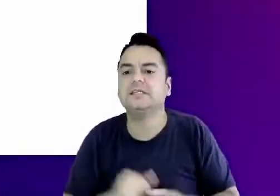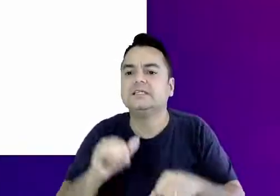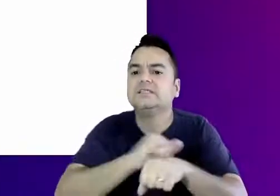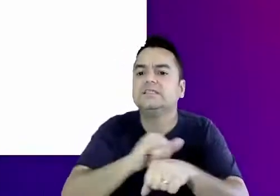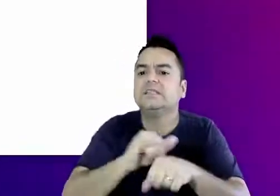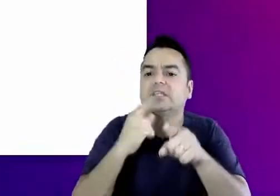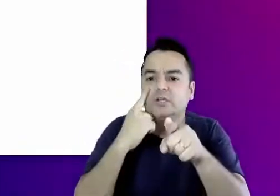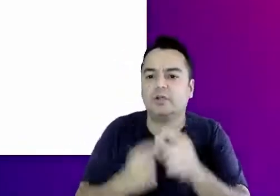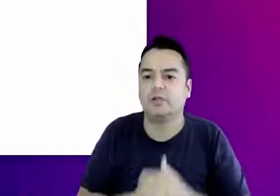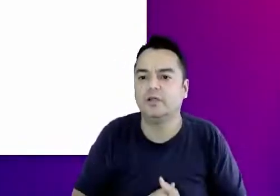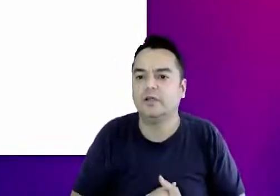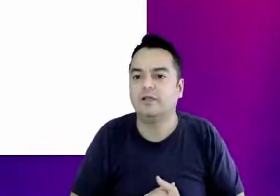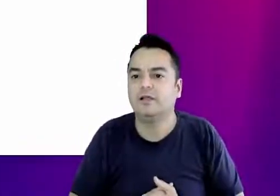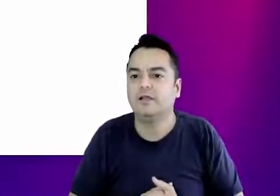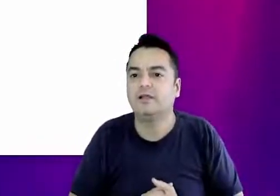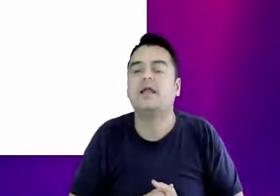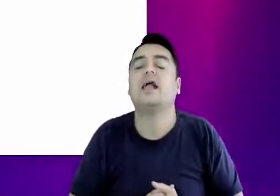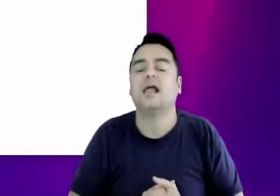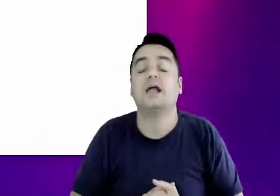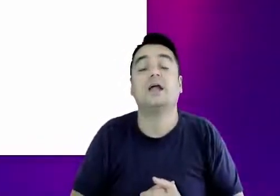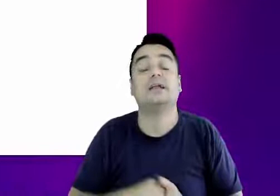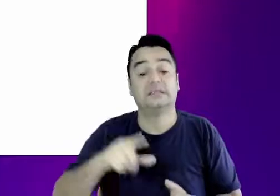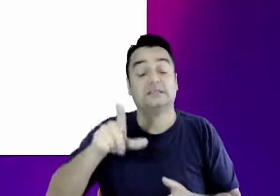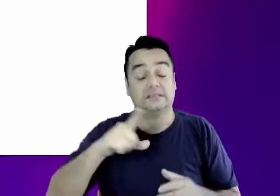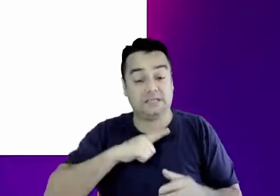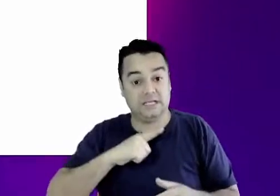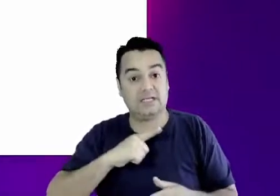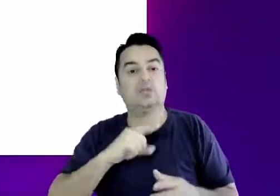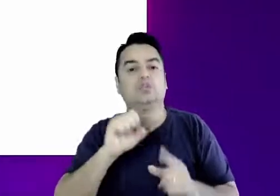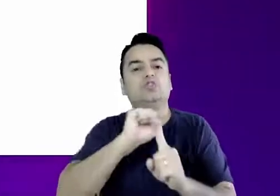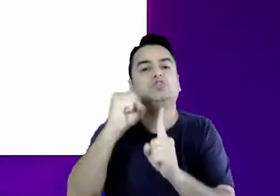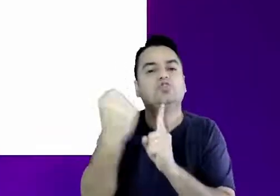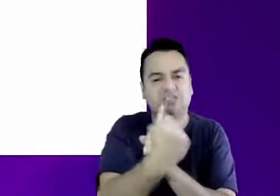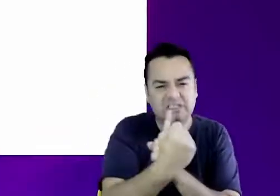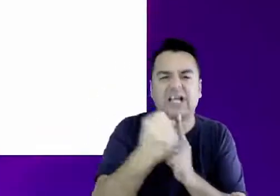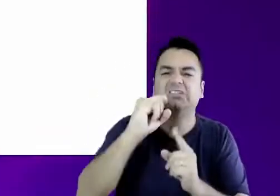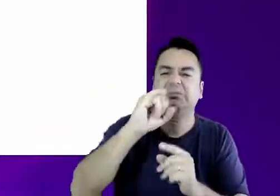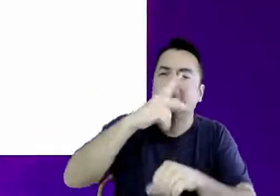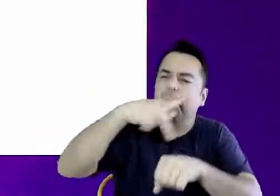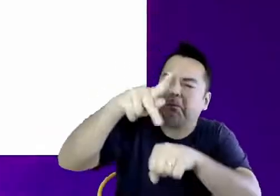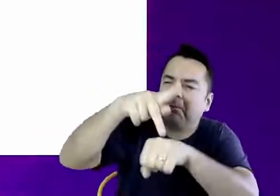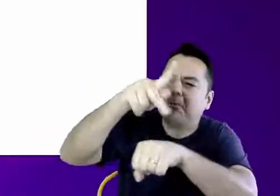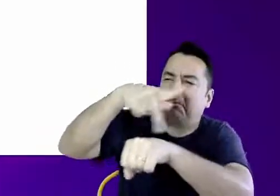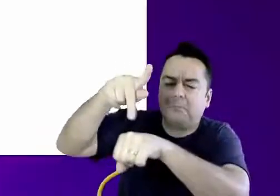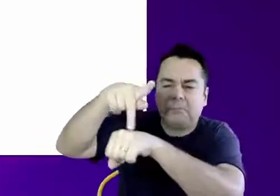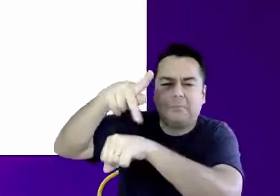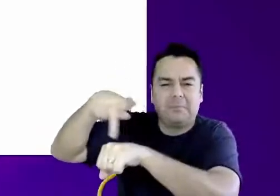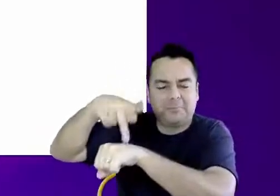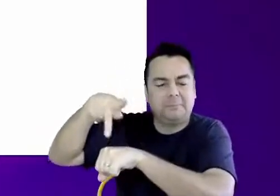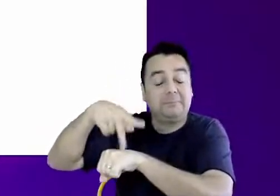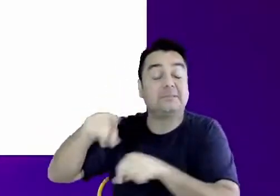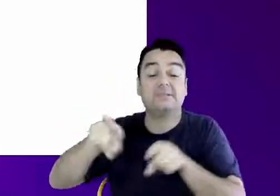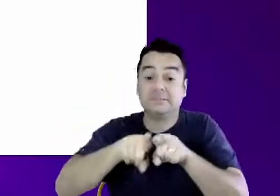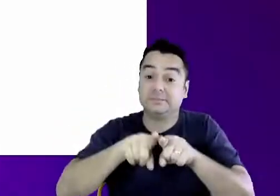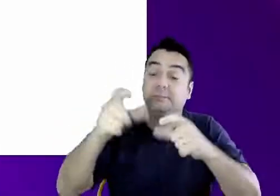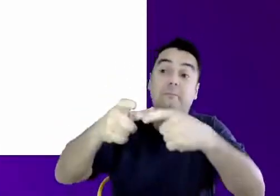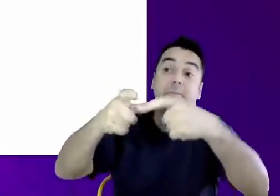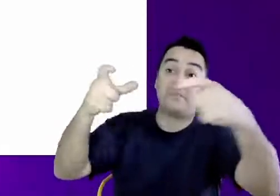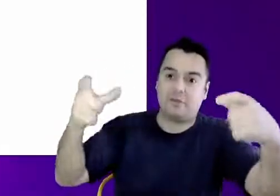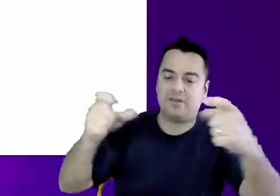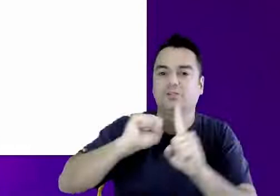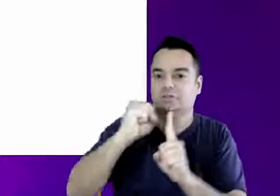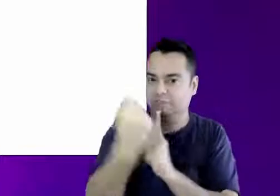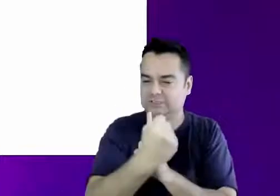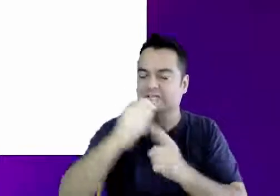pré-eclâmpsia apregoadas pelas grandes sociedades internacionais e também, na sua maioria, as sociedades da América